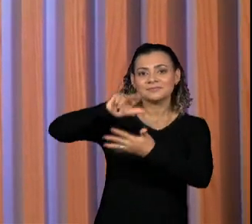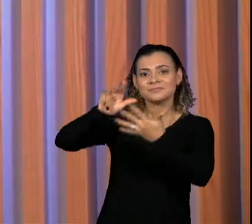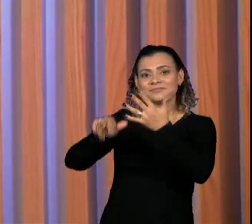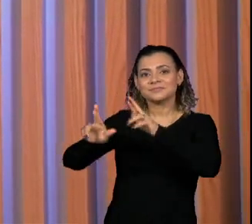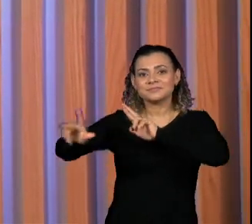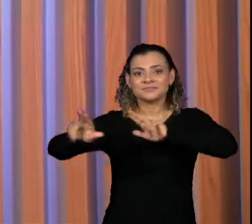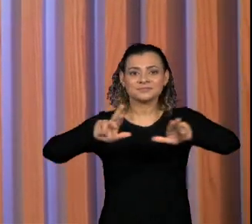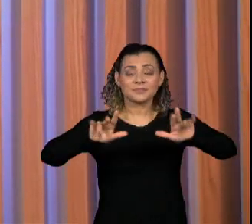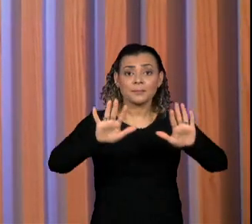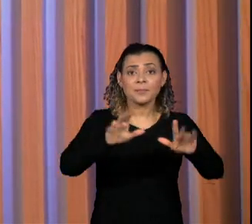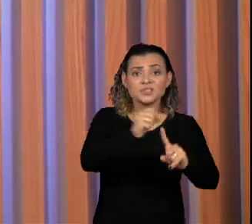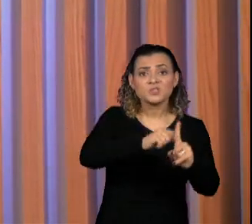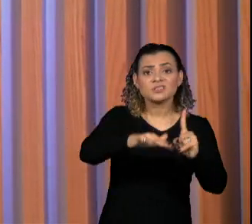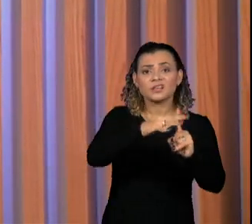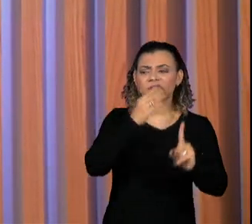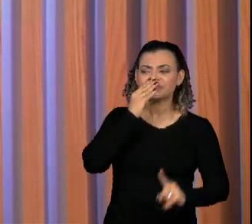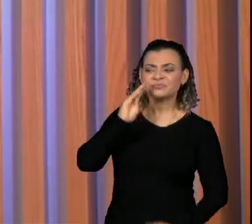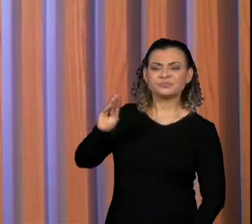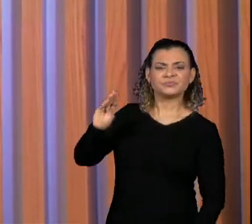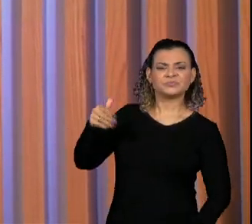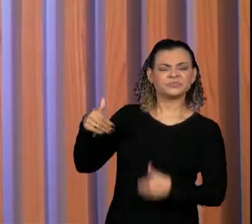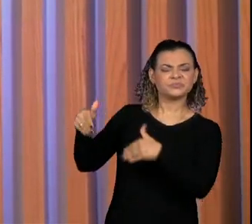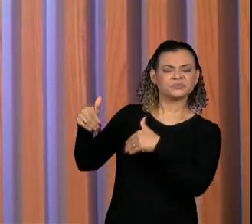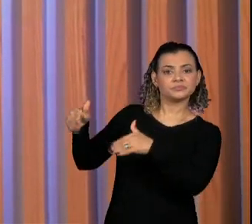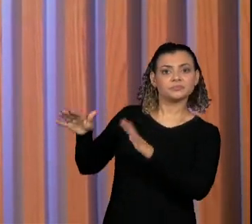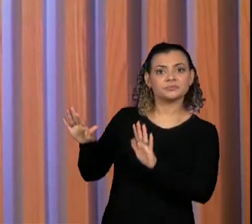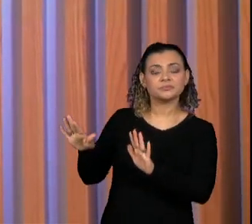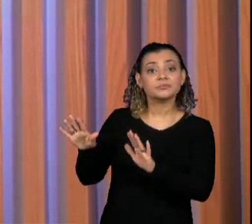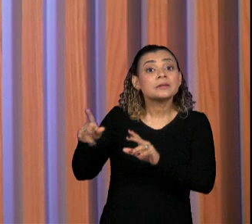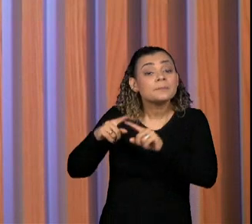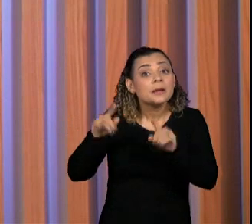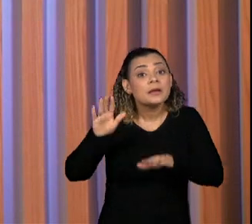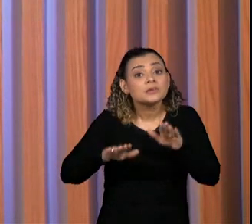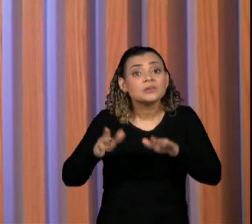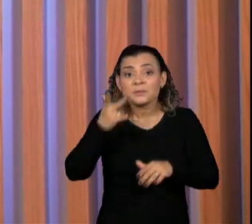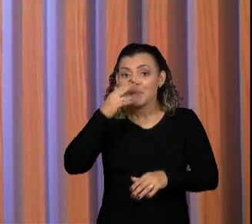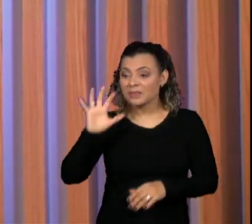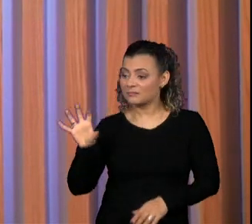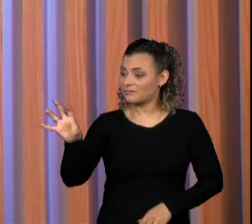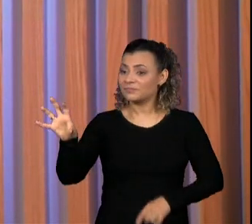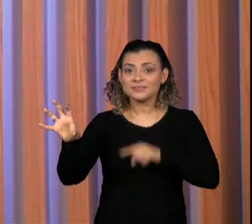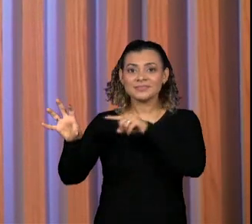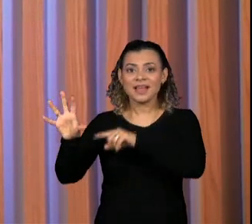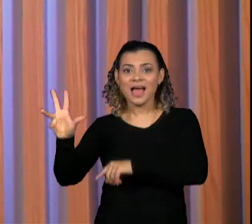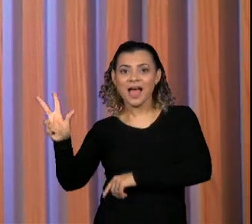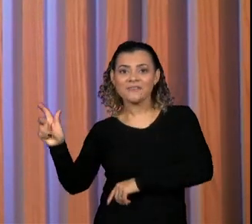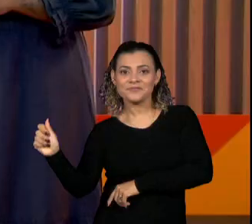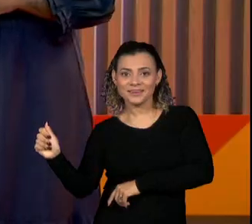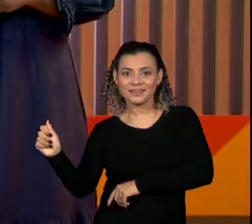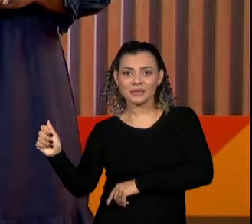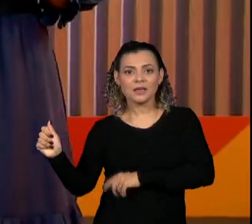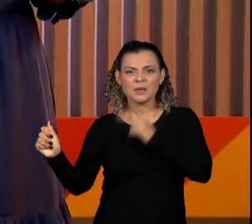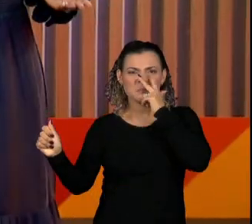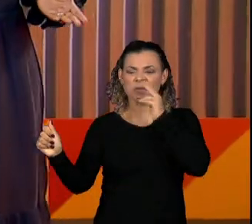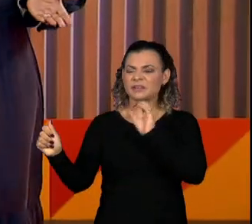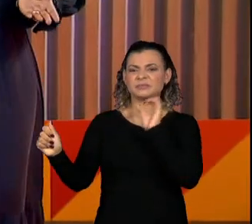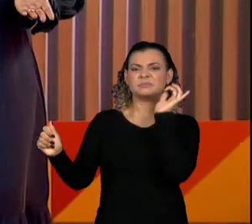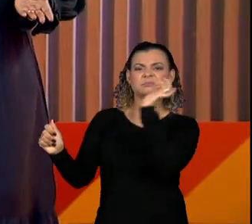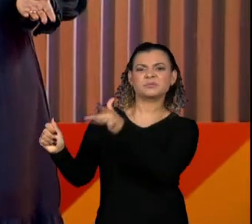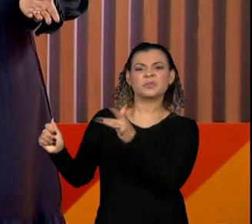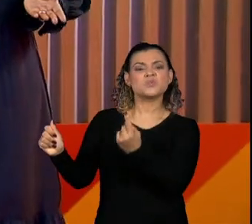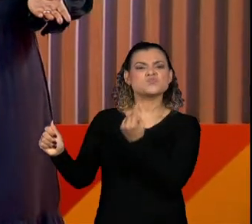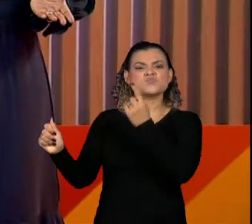Mas a sociedade ainda ignora essa complexidade e muitas vezes trata o continente como se fosse uma coisa só.